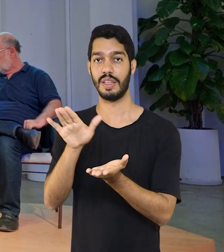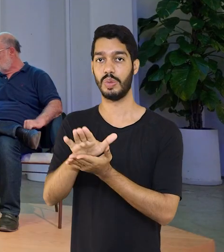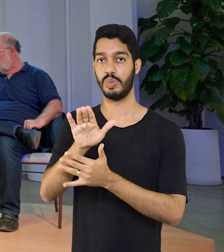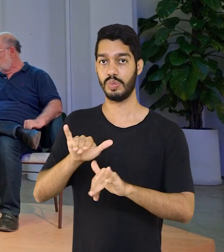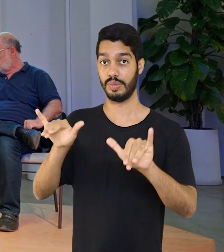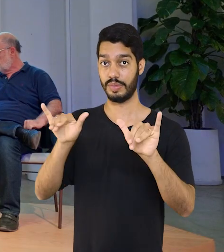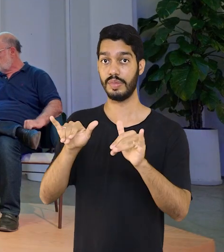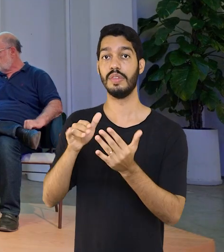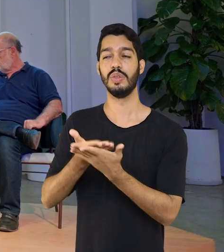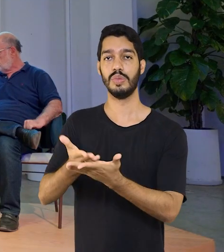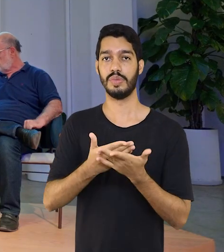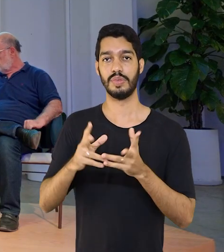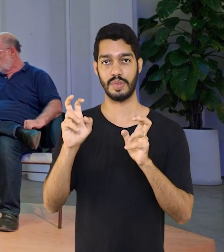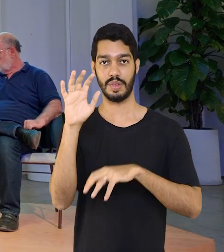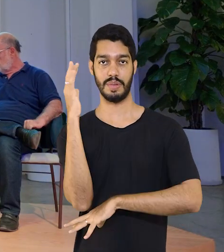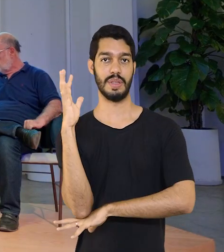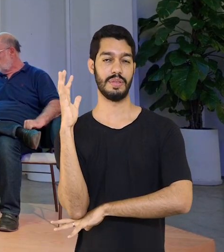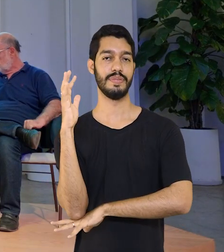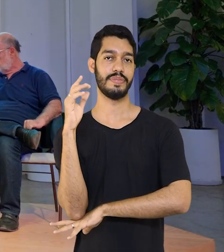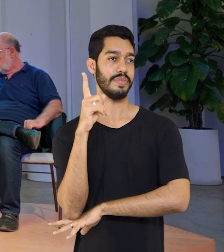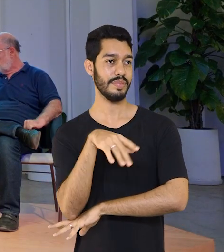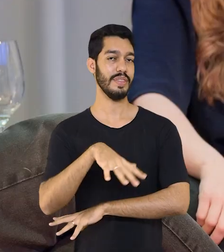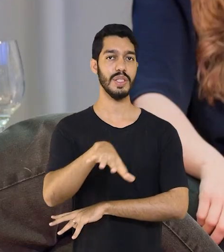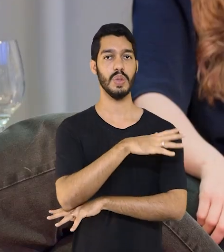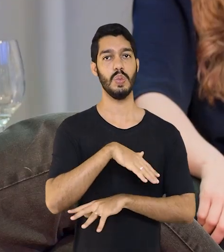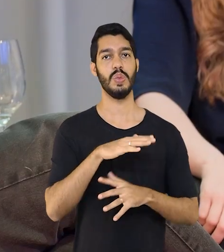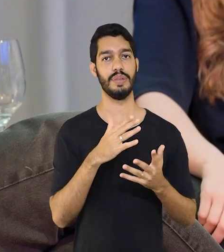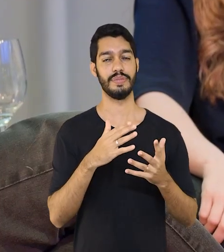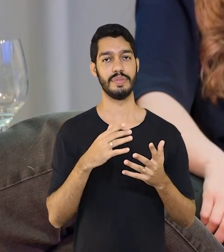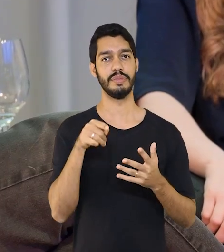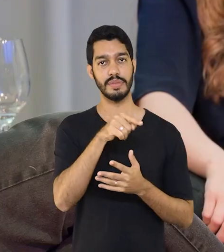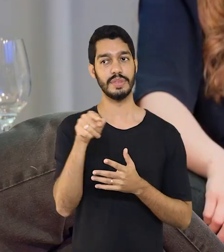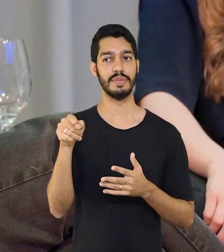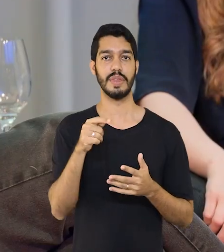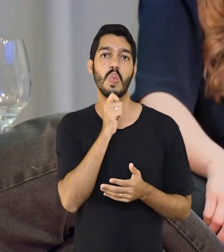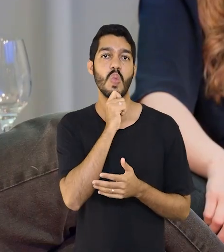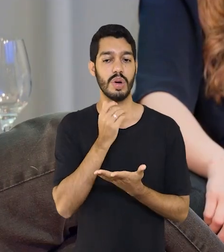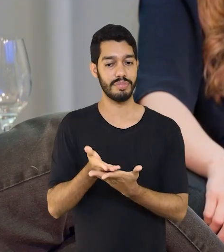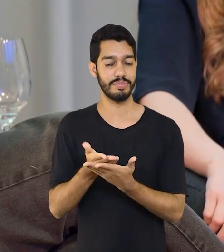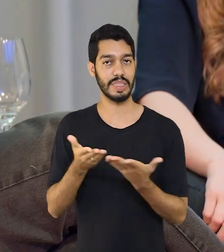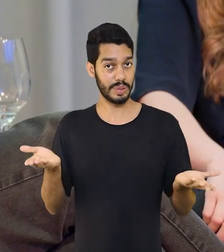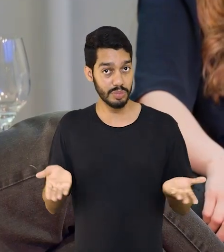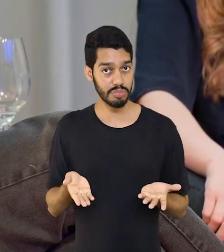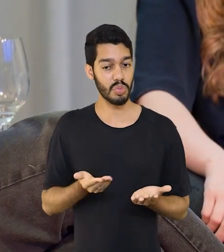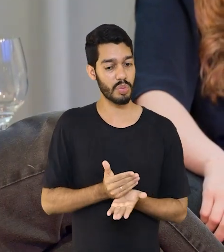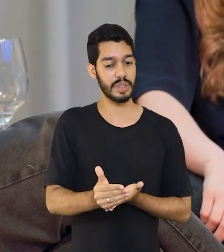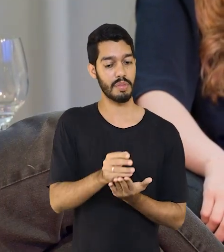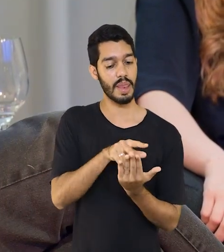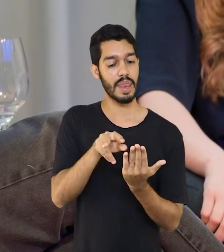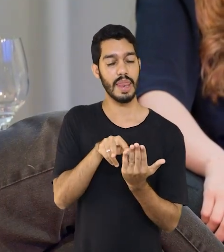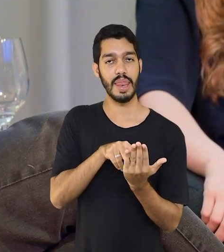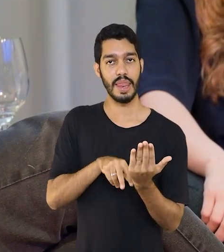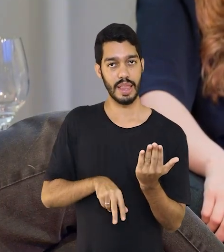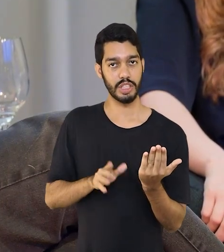sobre soluções baseadas na natureza voltada para a mobilidade urbana. E é muito interessante, porque o estudo não está pronto ainda e eu tive a oportunidade de começar a